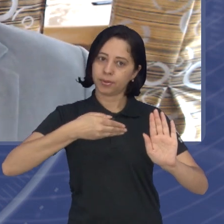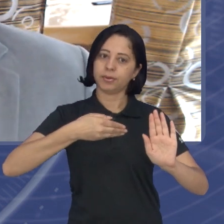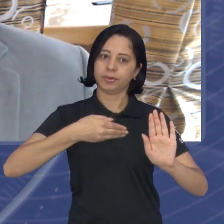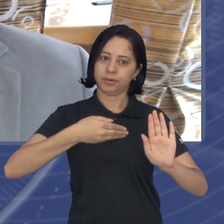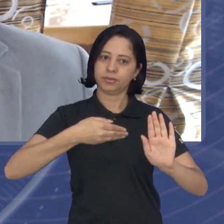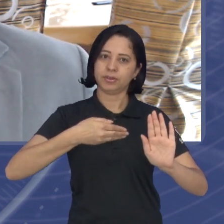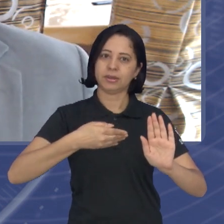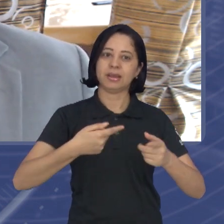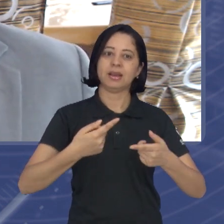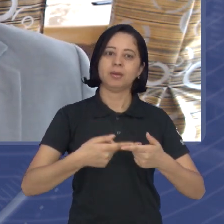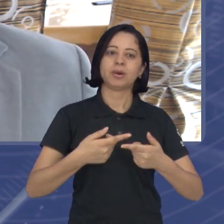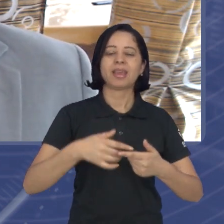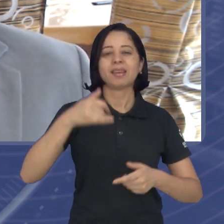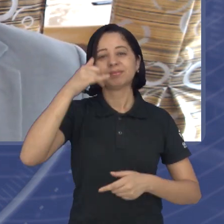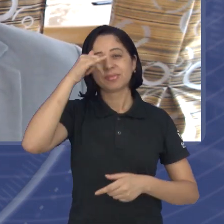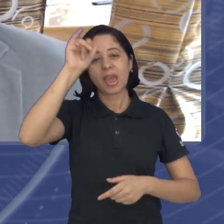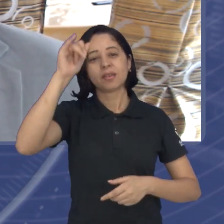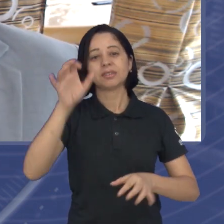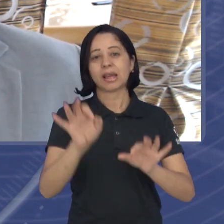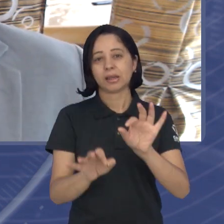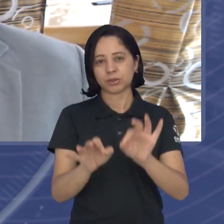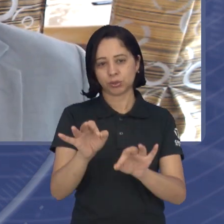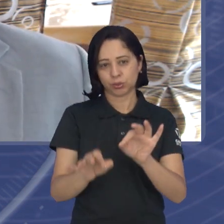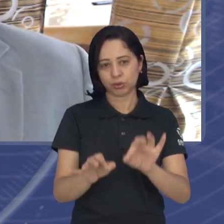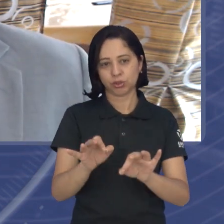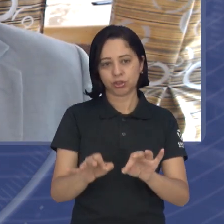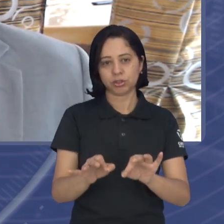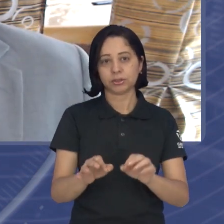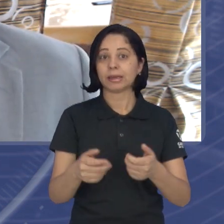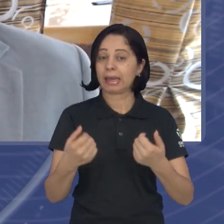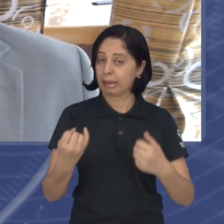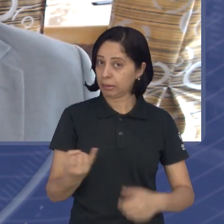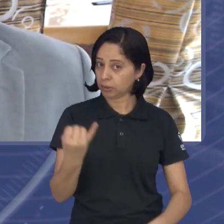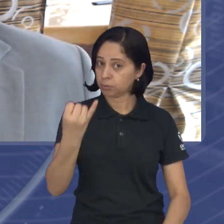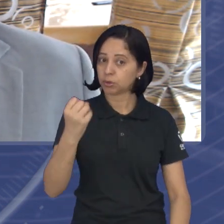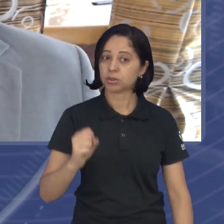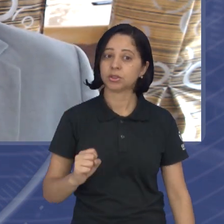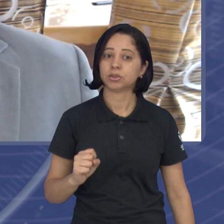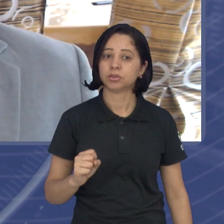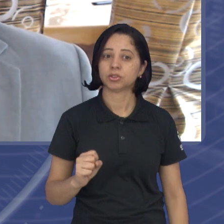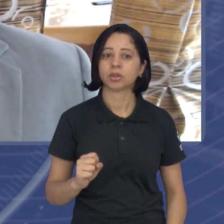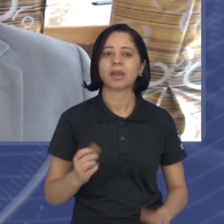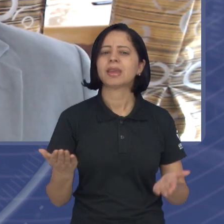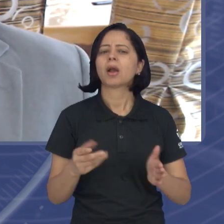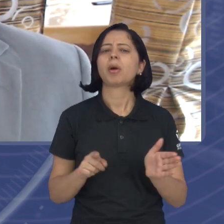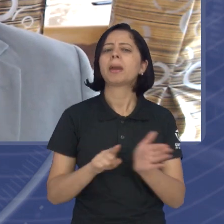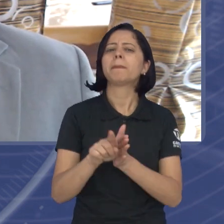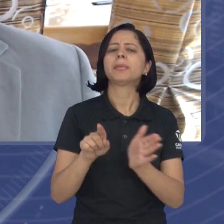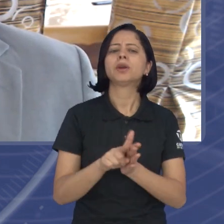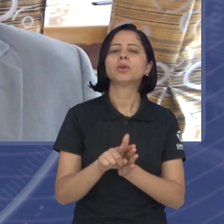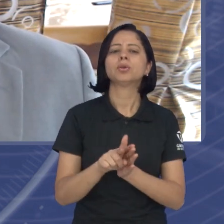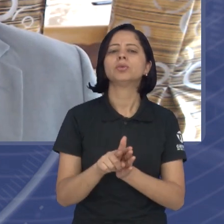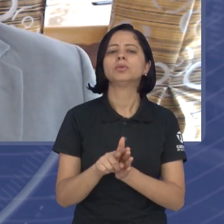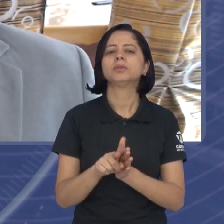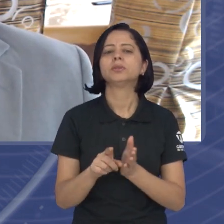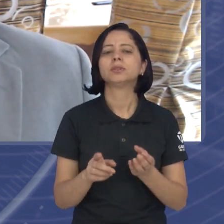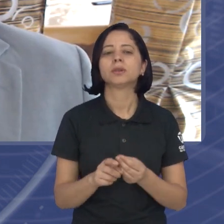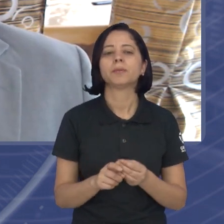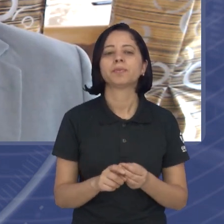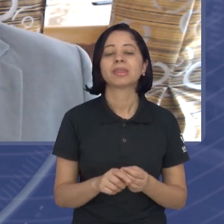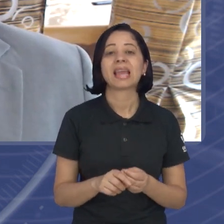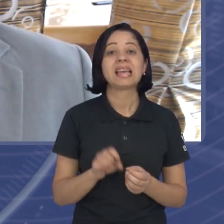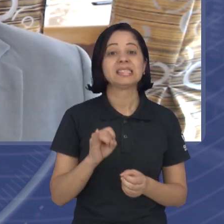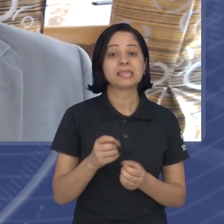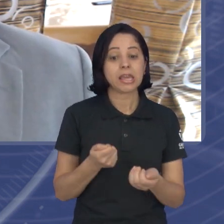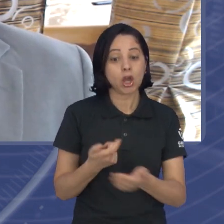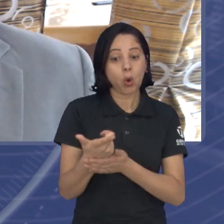batalha judicial também. É importante, então, ter provas, né? E aí eu já aproveito e te faço uma pergunta. As compras